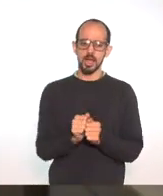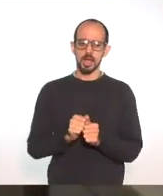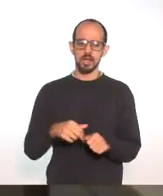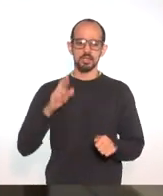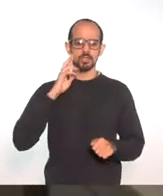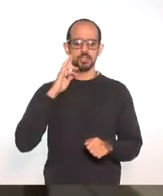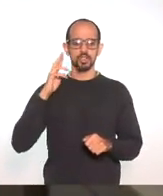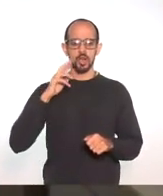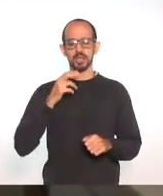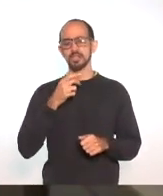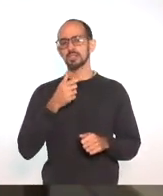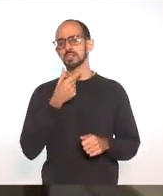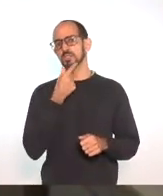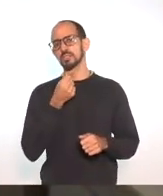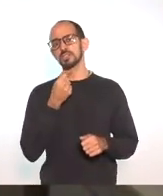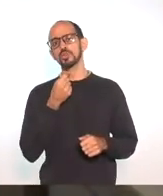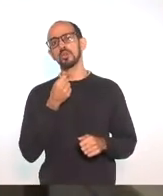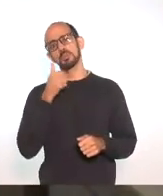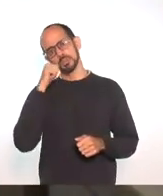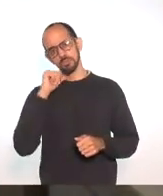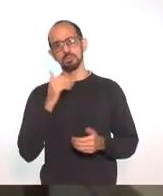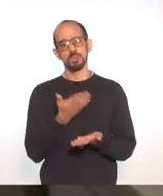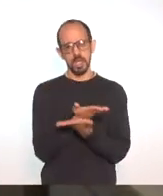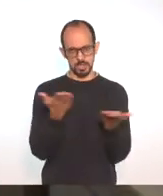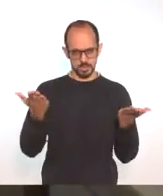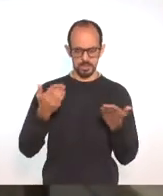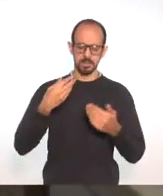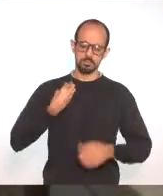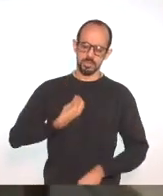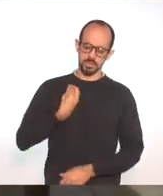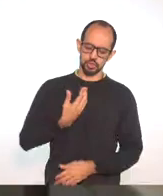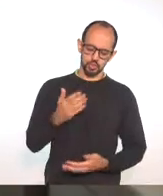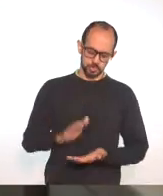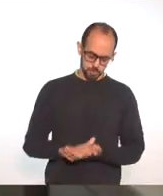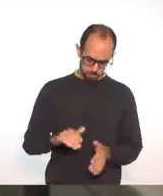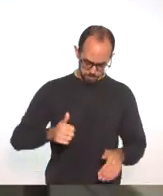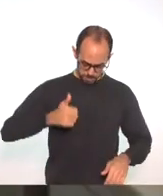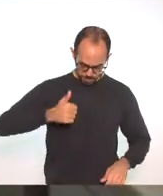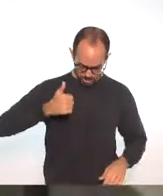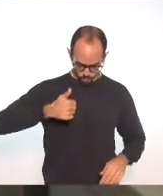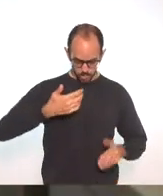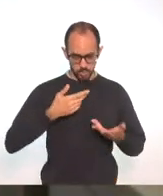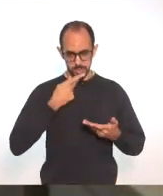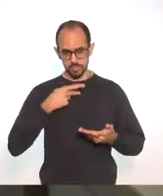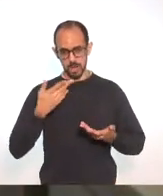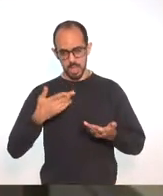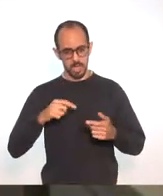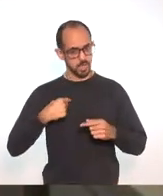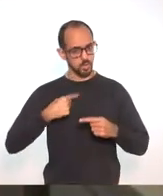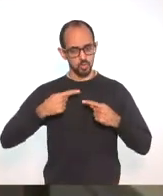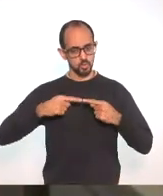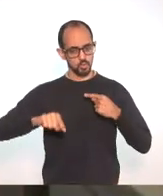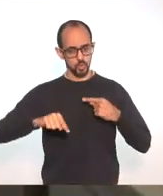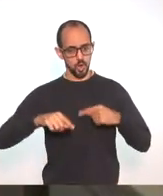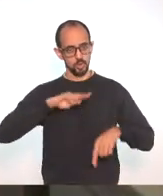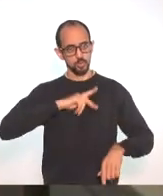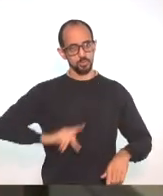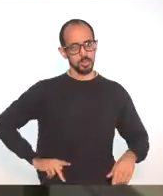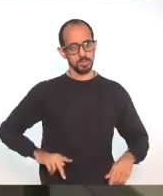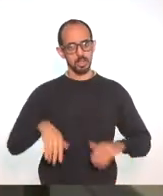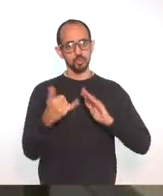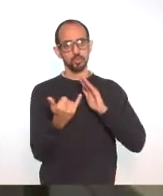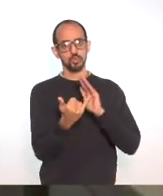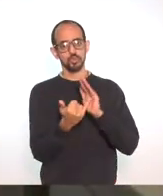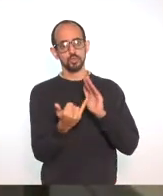senhora a gente hoje primeiro e eu uso de exportar o presidente